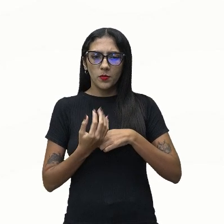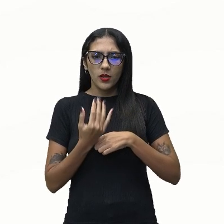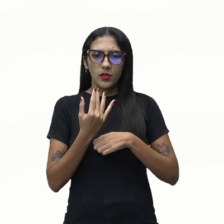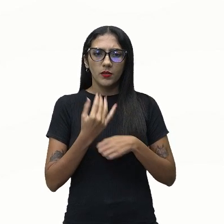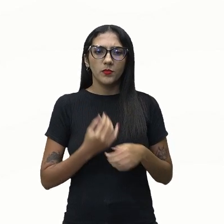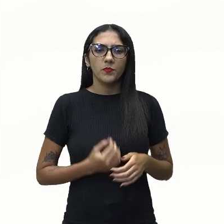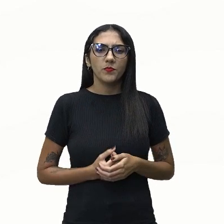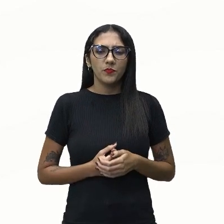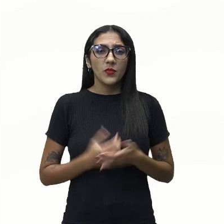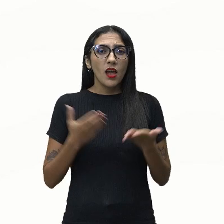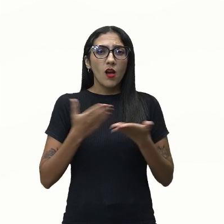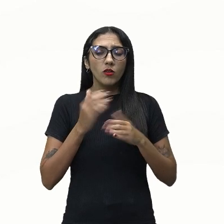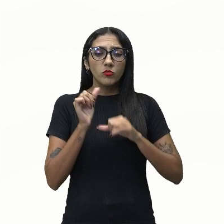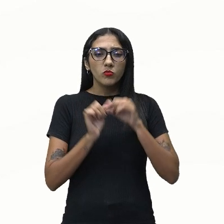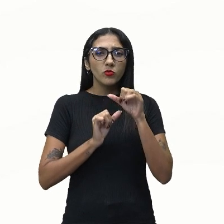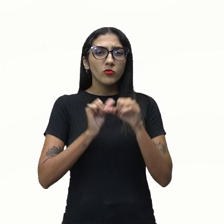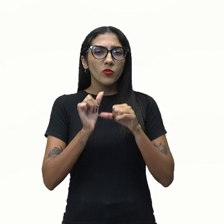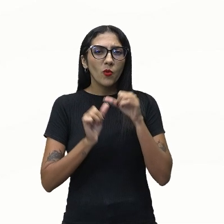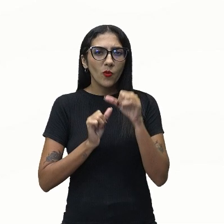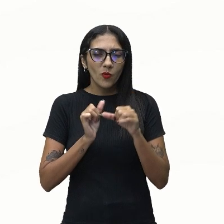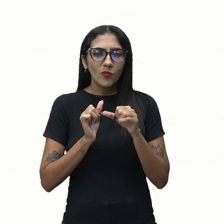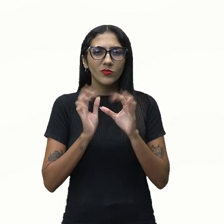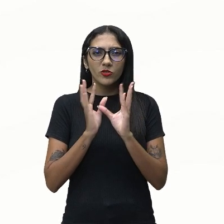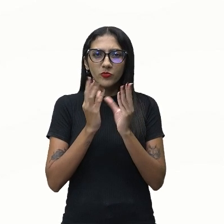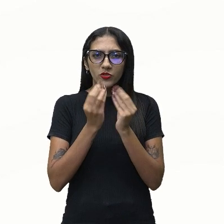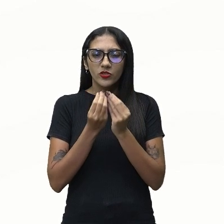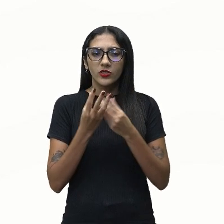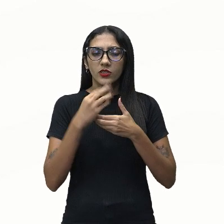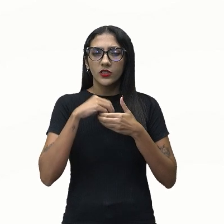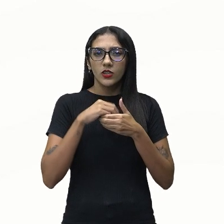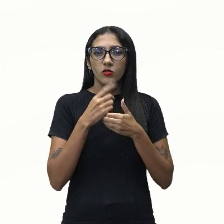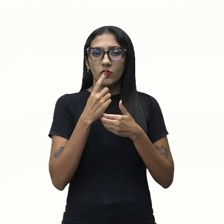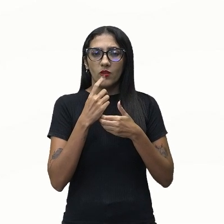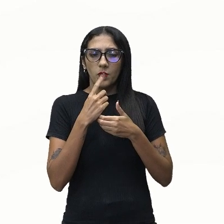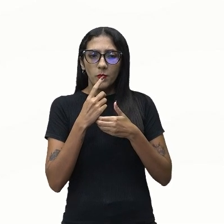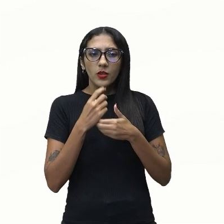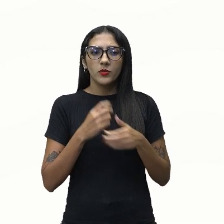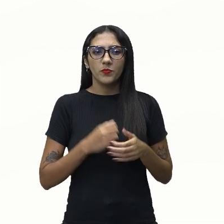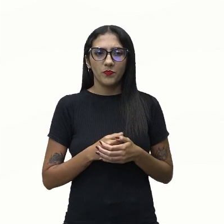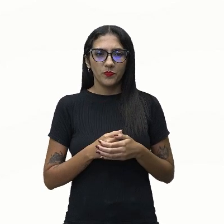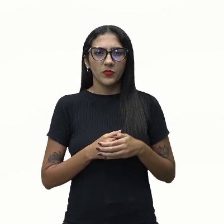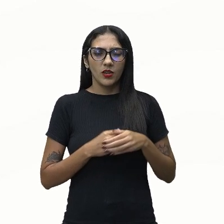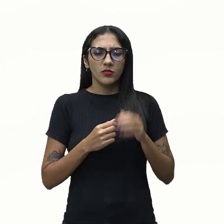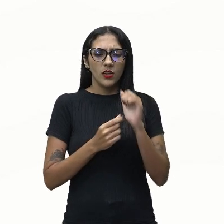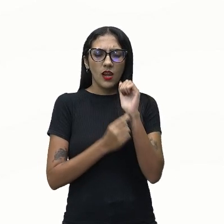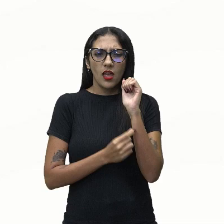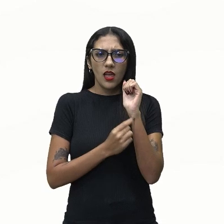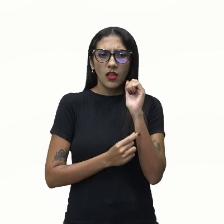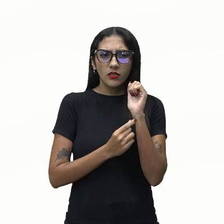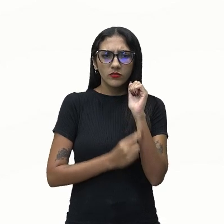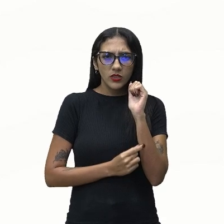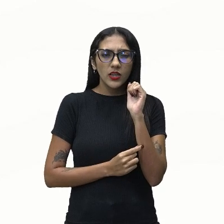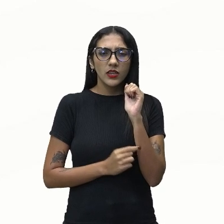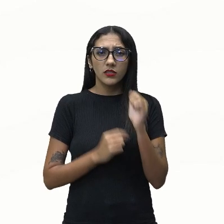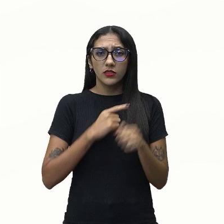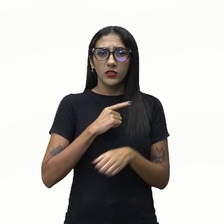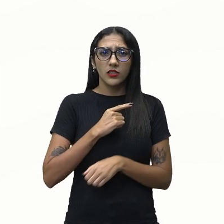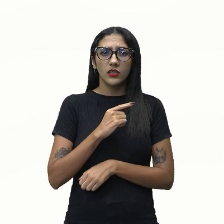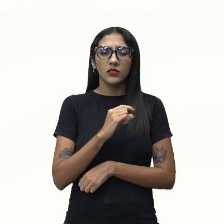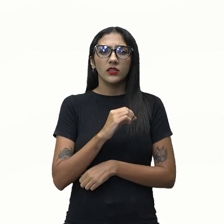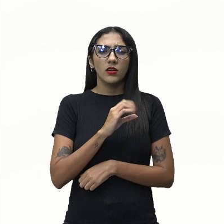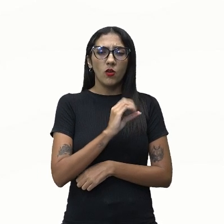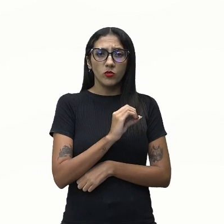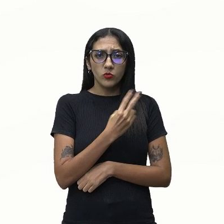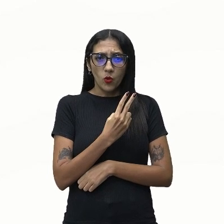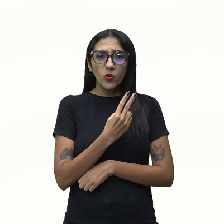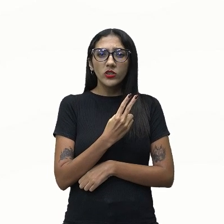ter outra composição, tá? Se antes ele estava aqui nas artérias rico em oxigênio, agora ele chega nas veias pobre